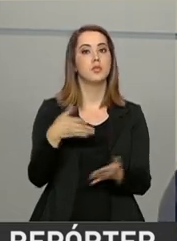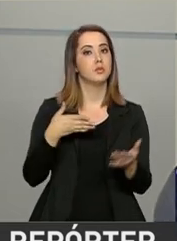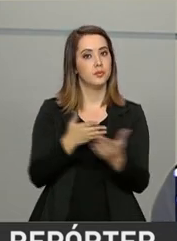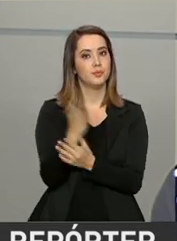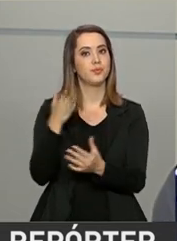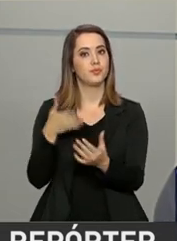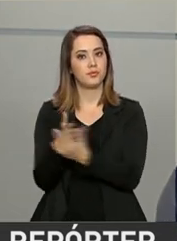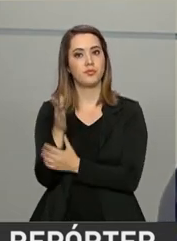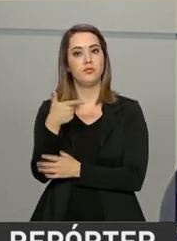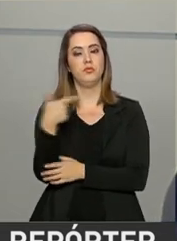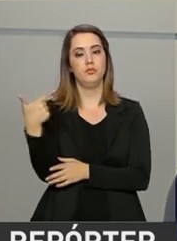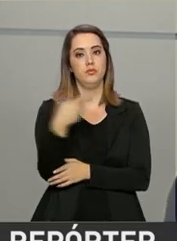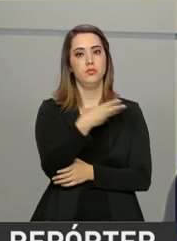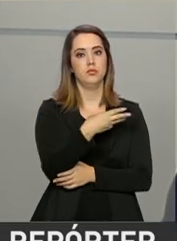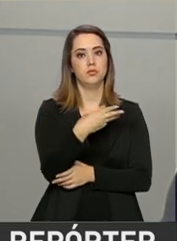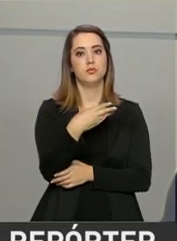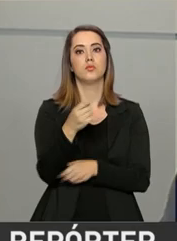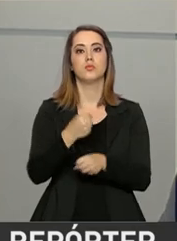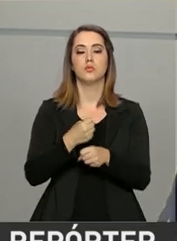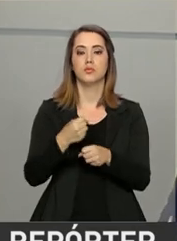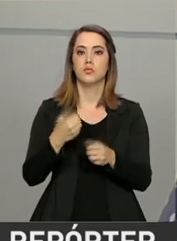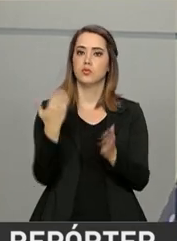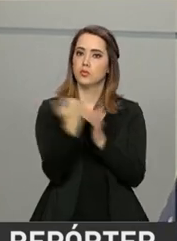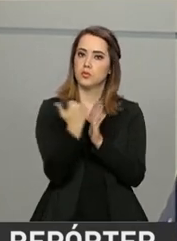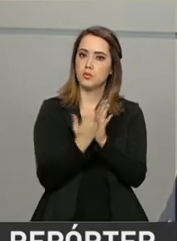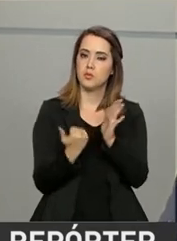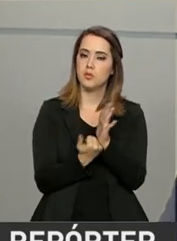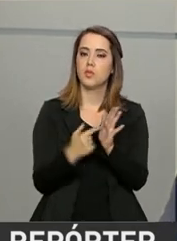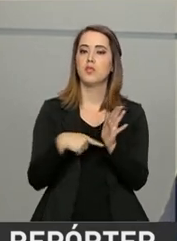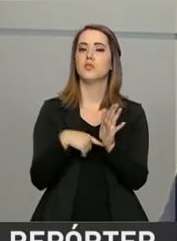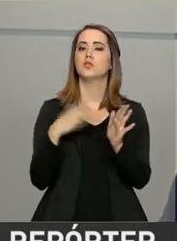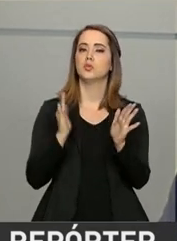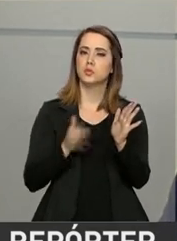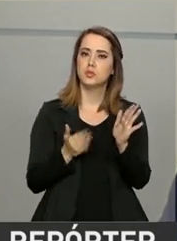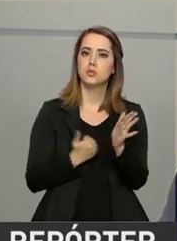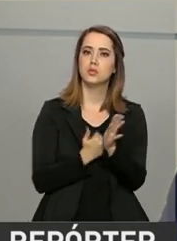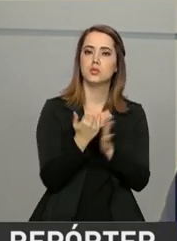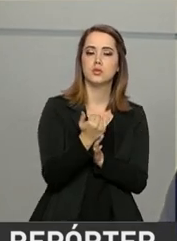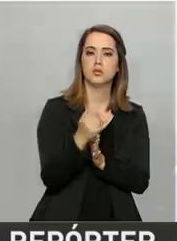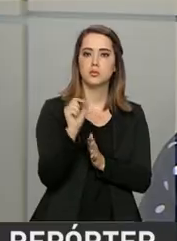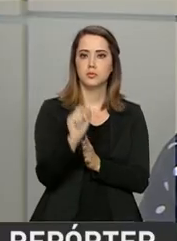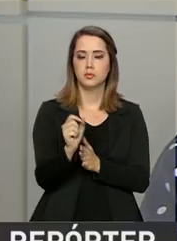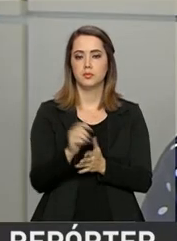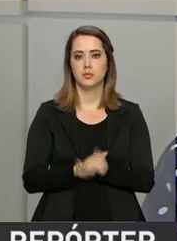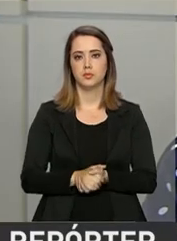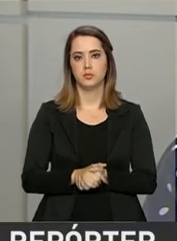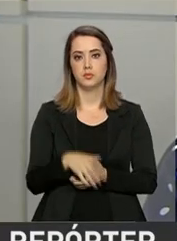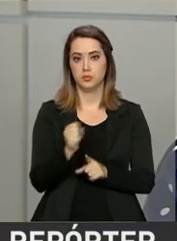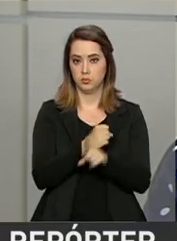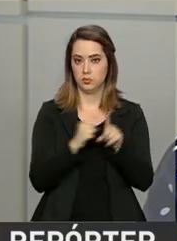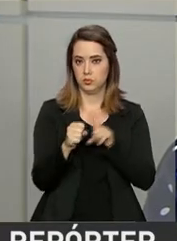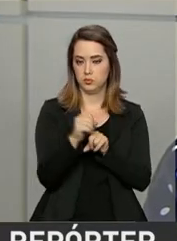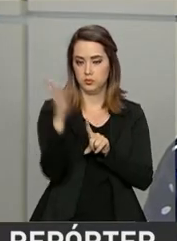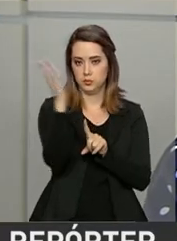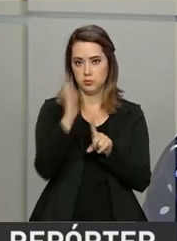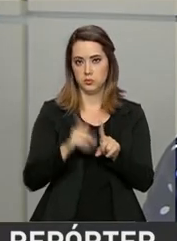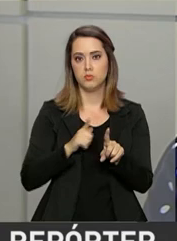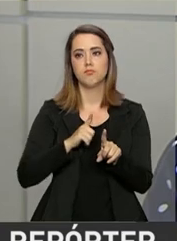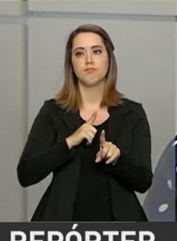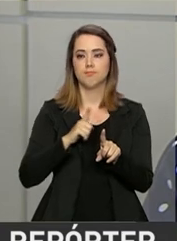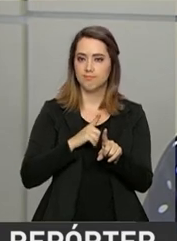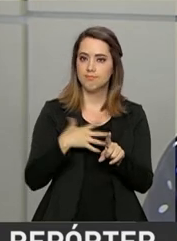iniciarão a partir de 2017 substituindo os 24 que terminam esse ano 2016 a sociedade brasileira como um todo